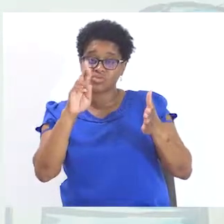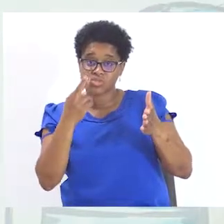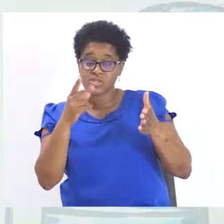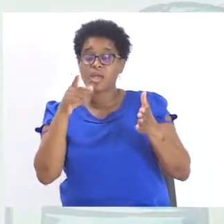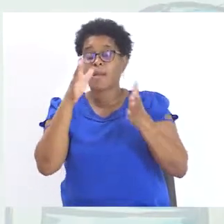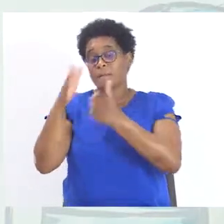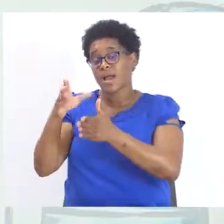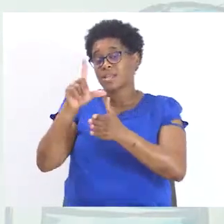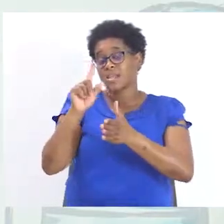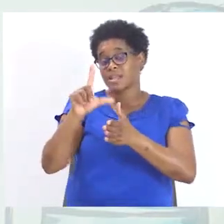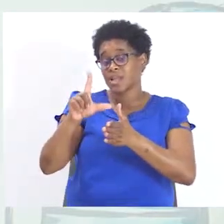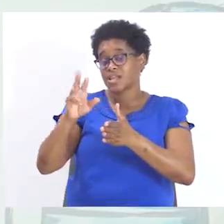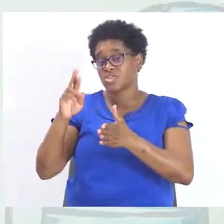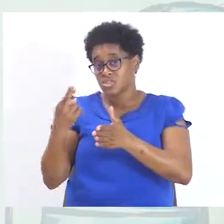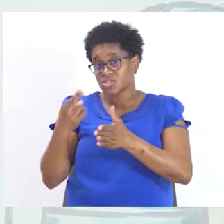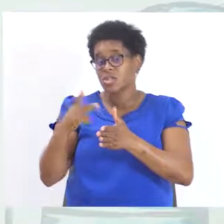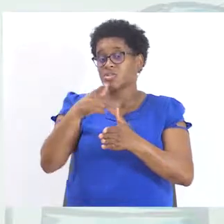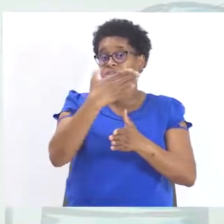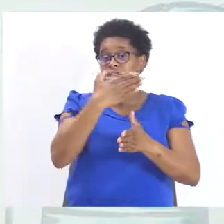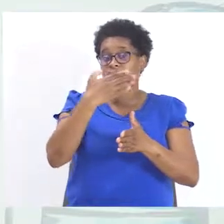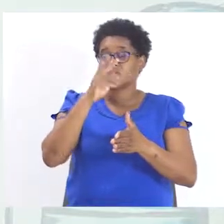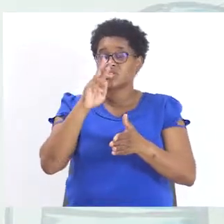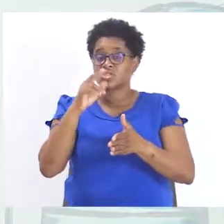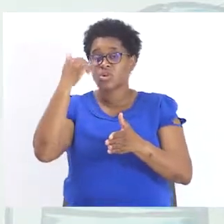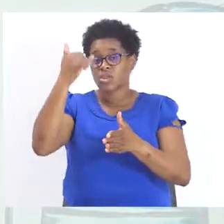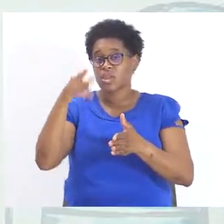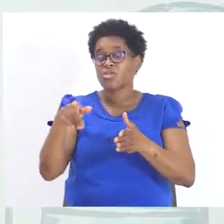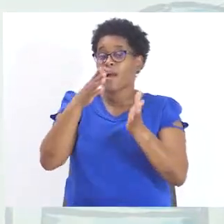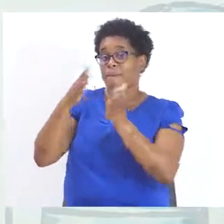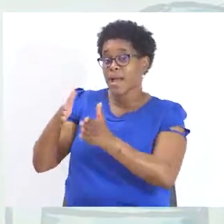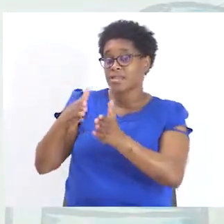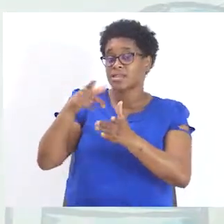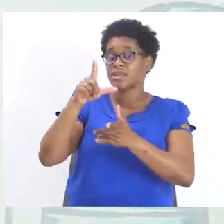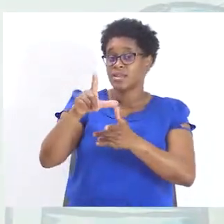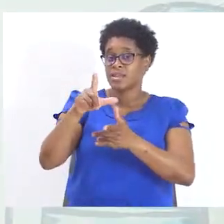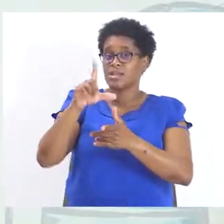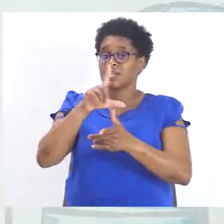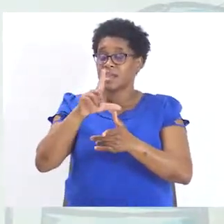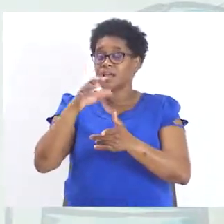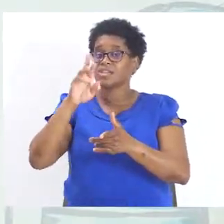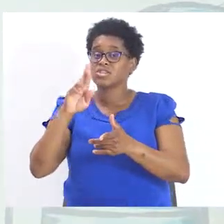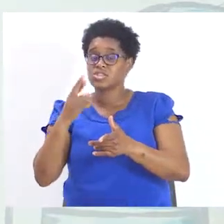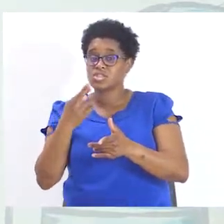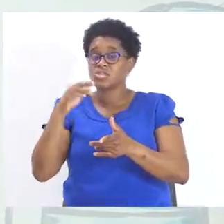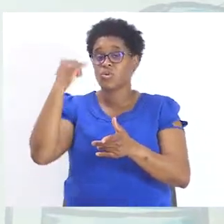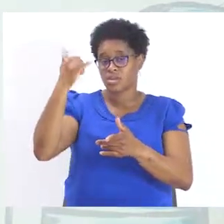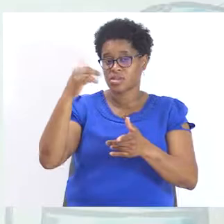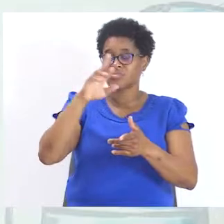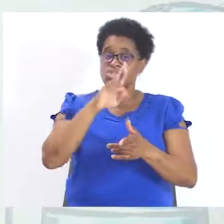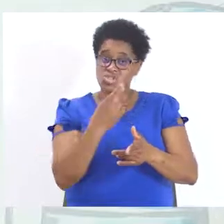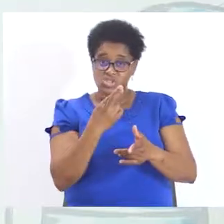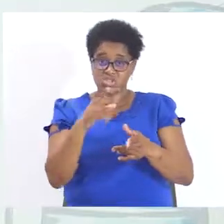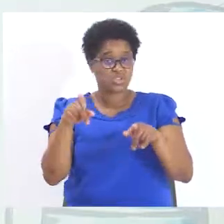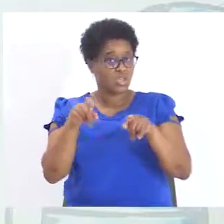monômio, 7x ao quadrado, parte literal é x ao quadrado. X não é igual a x ao quadrado, ok?